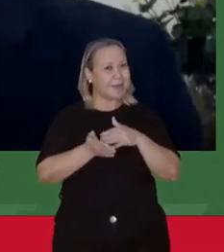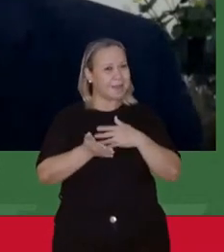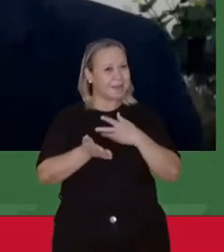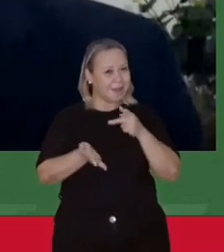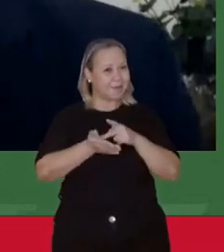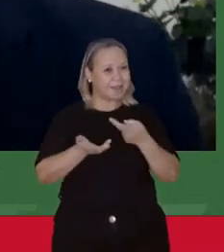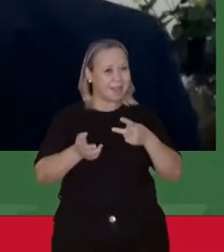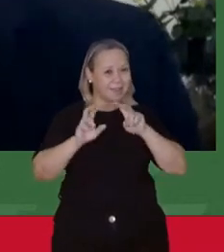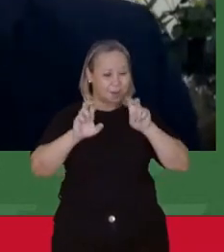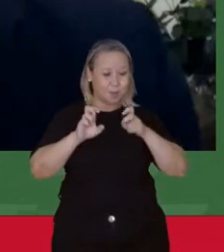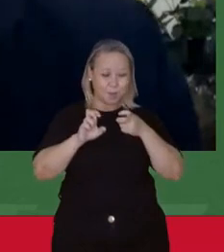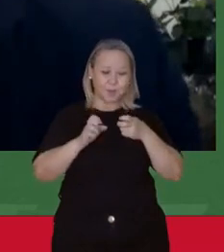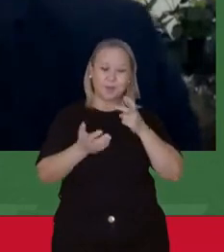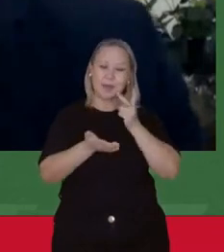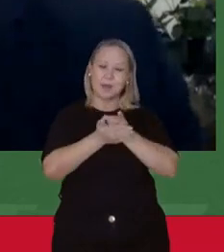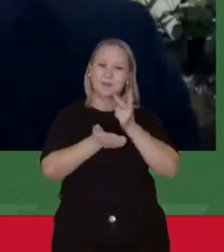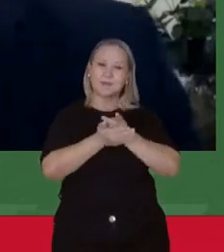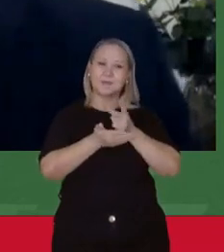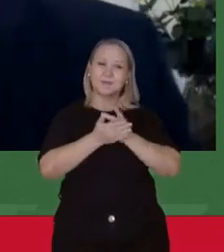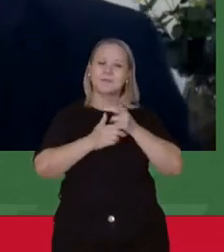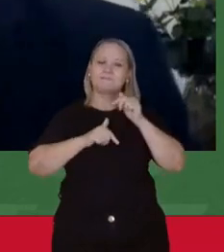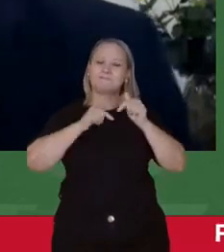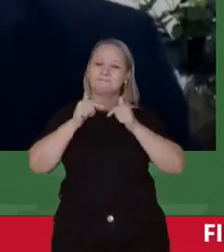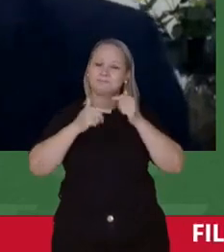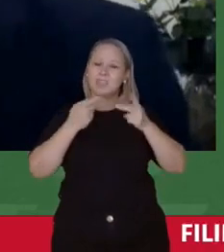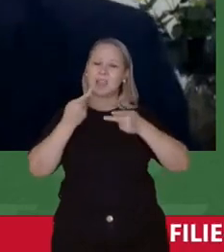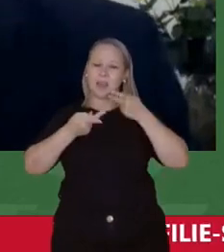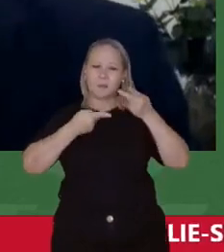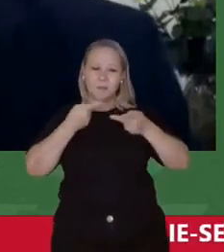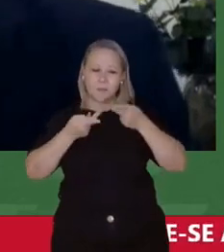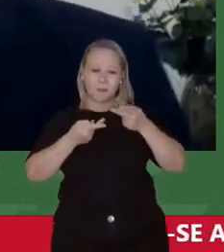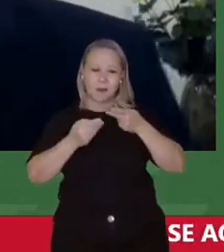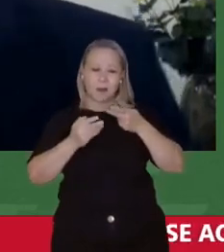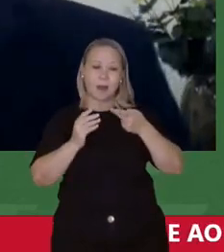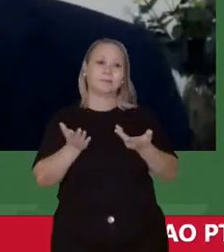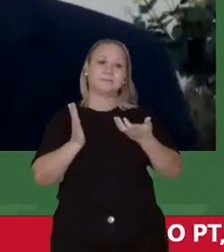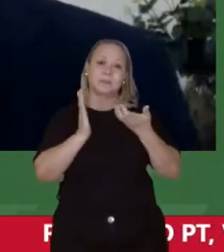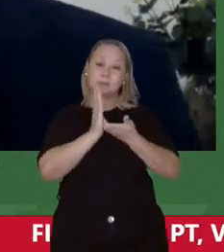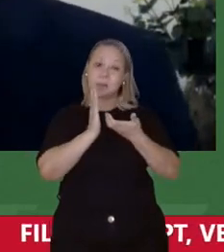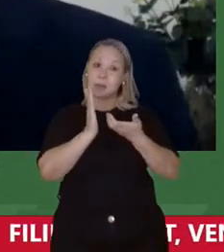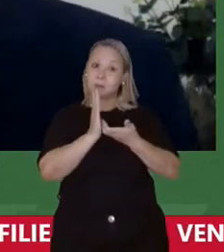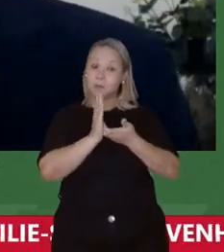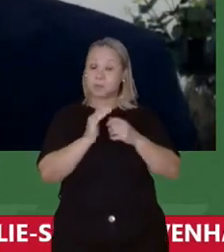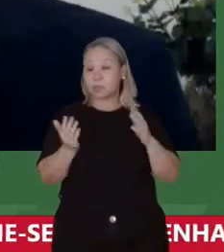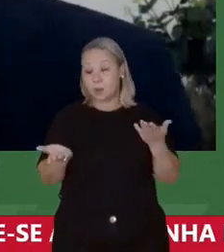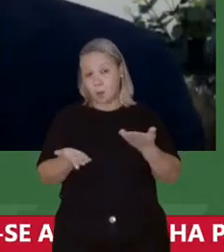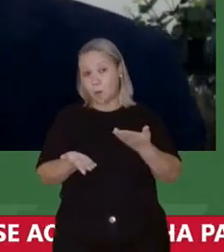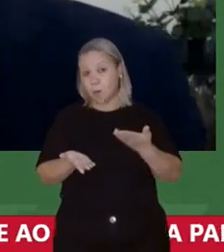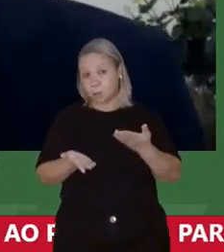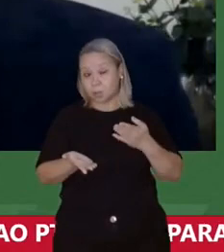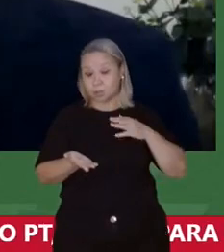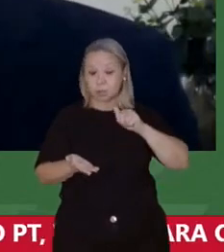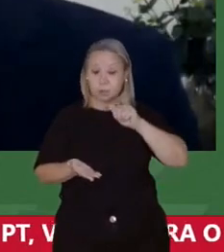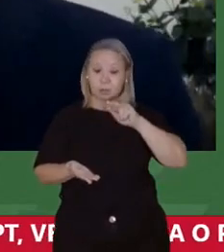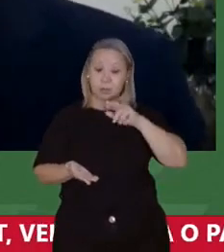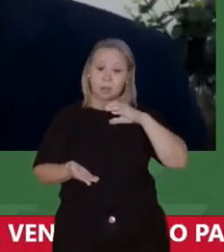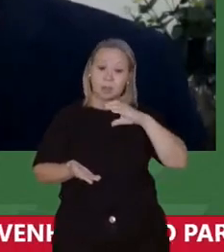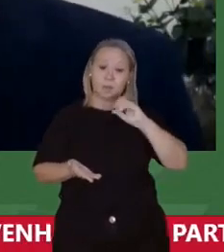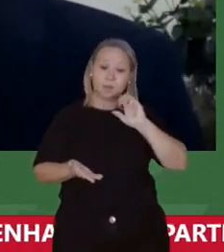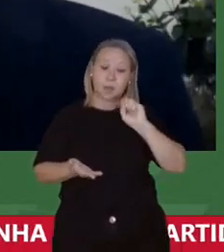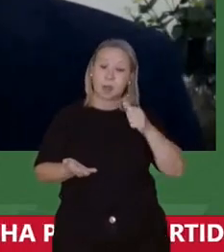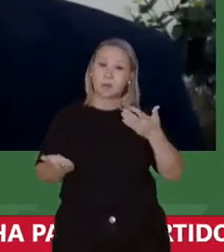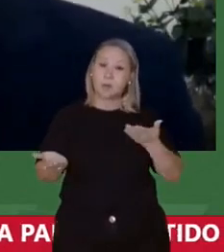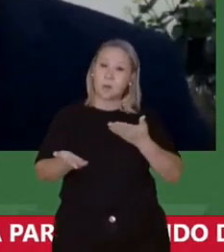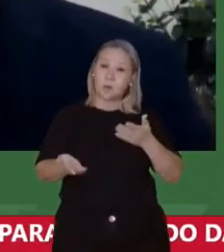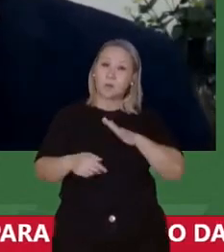um tema que eu sempre trabalhei e continuo trabalhando na Câmara dos Deputados. Hoje, né, Martins, com mais idade, né, com mais